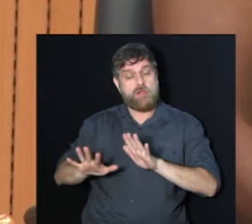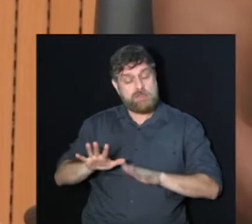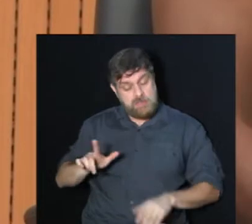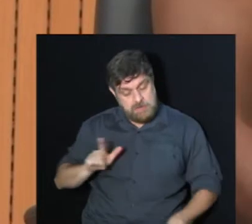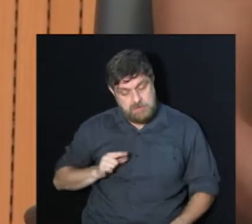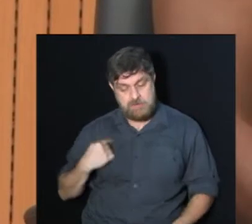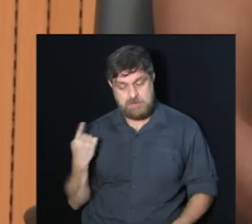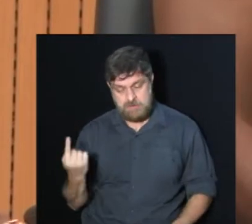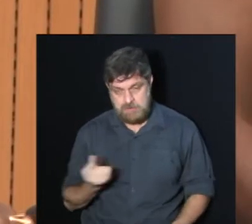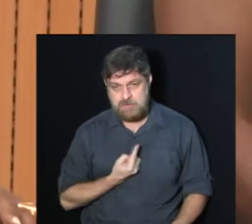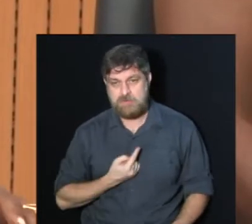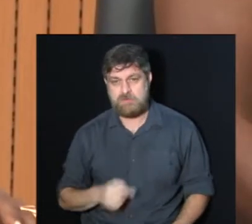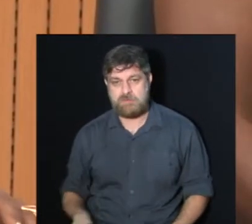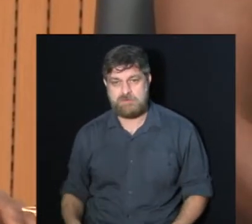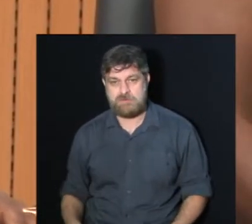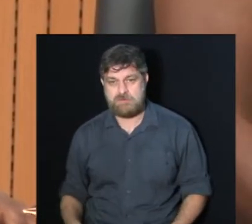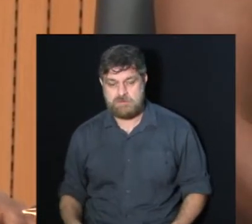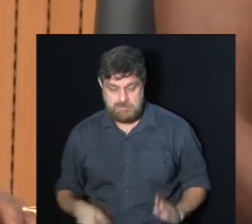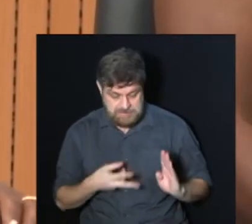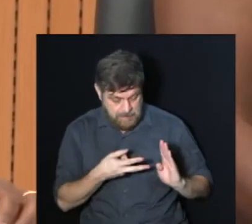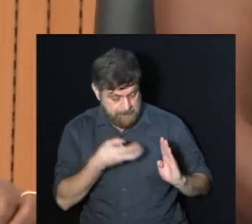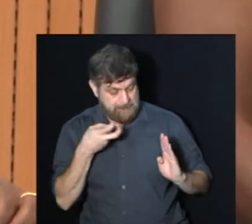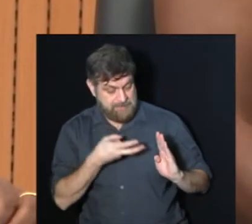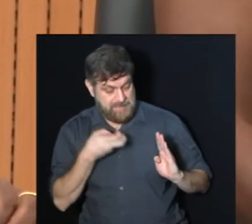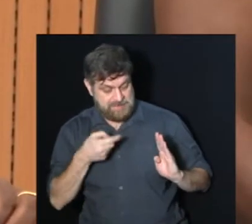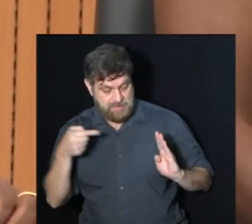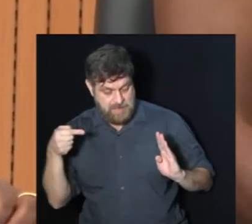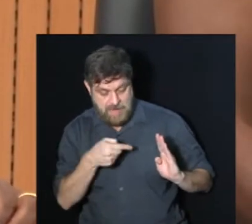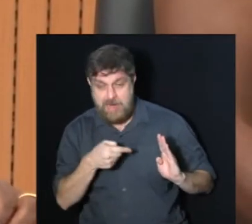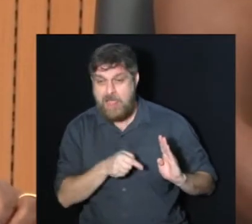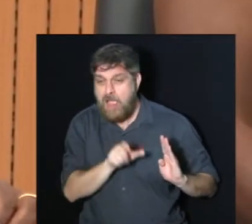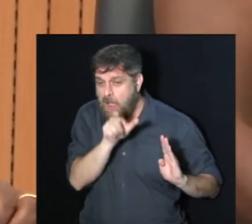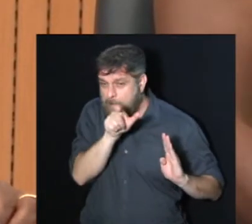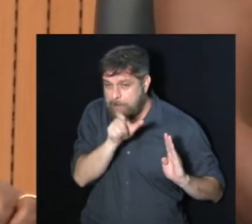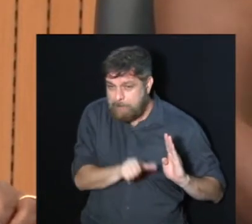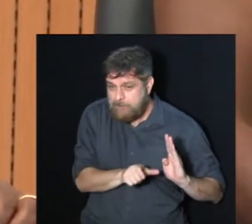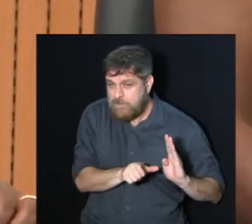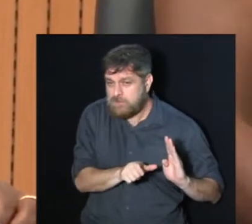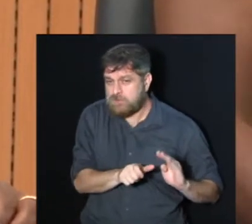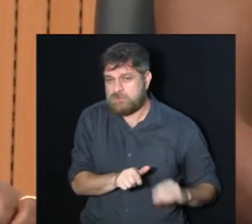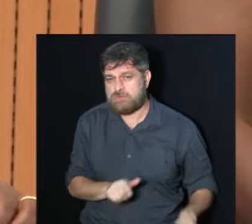nós vamos não enxergar aquela irmãzinha